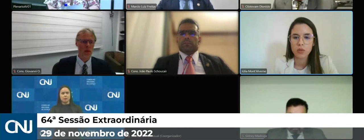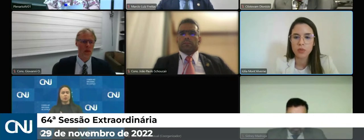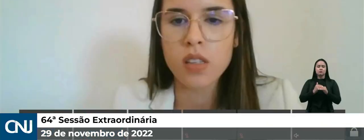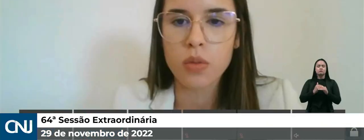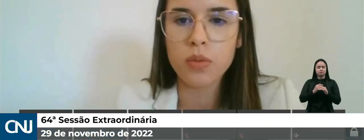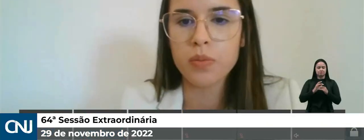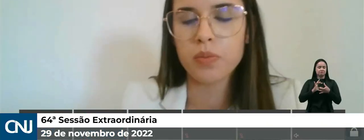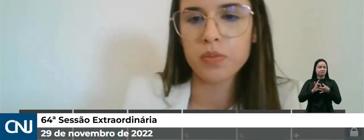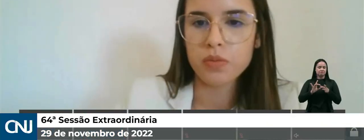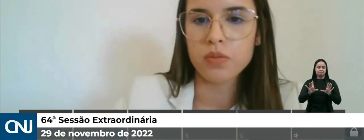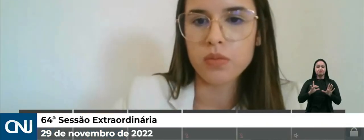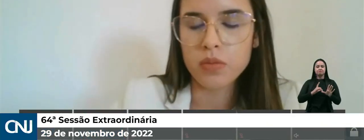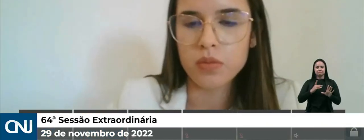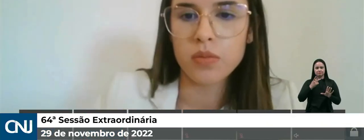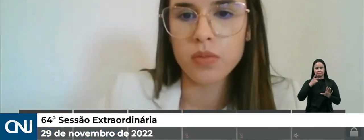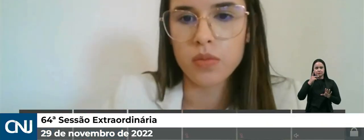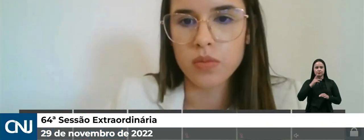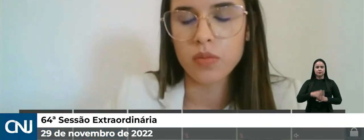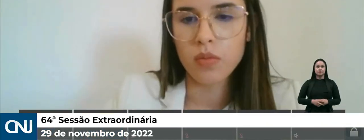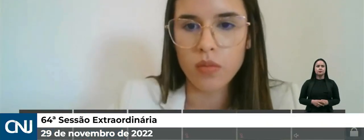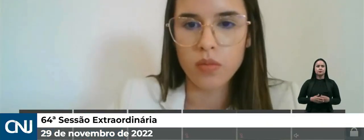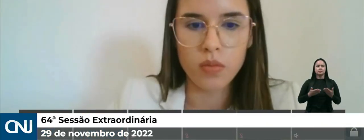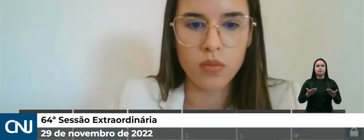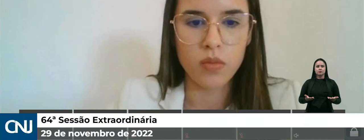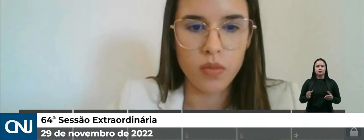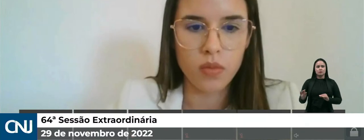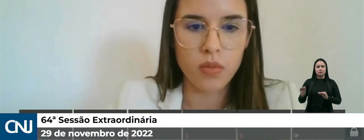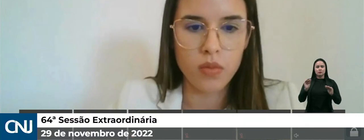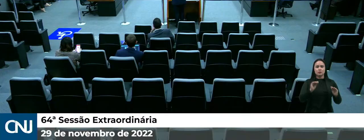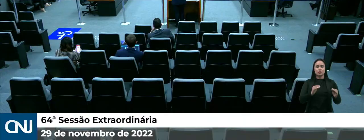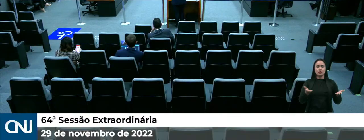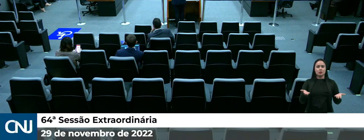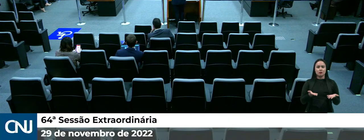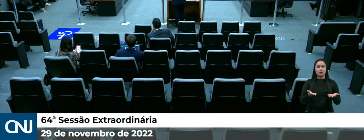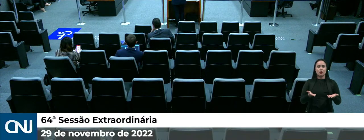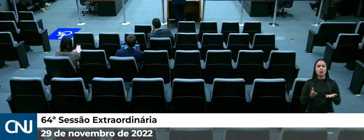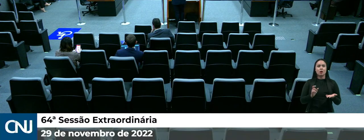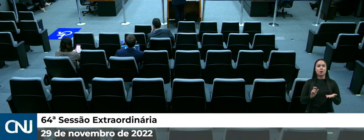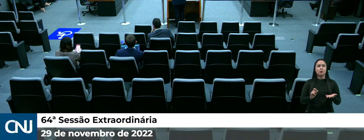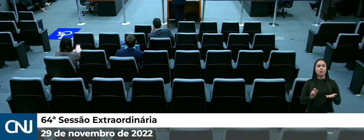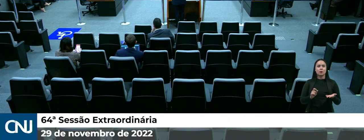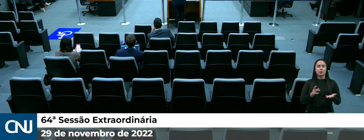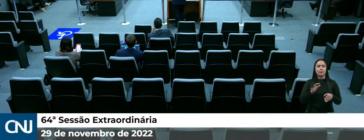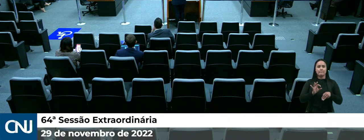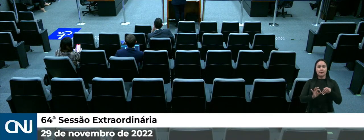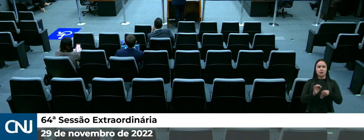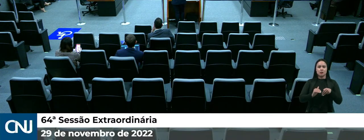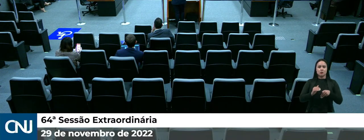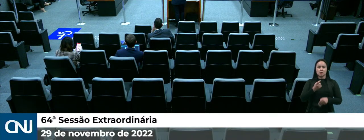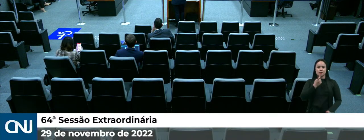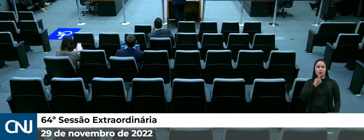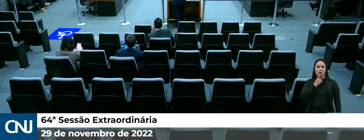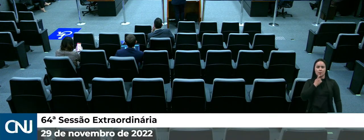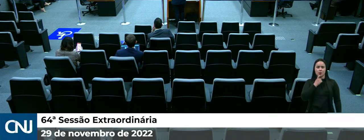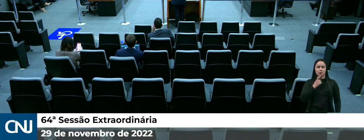da sustentação. Certo. Então, eu devolvo a palavra ao ministro Salomão.